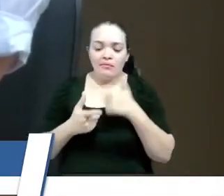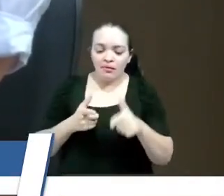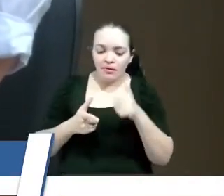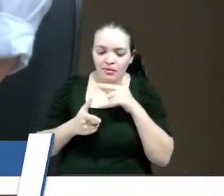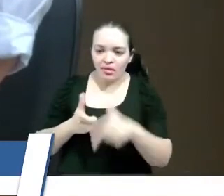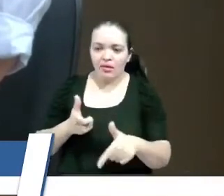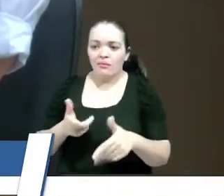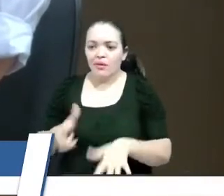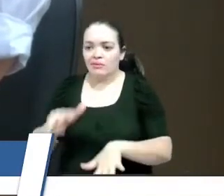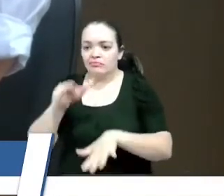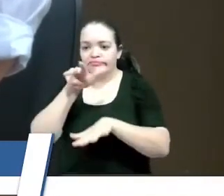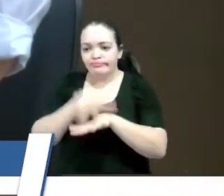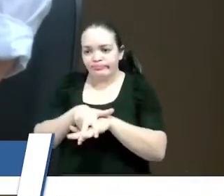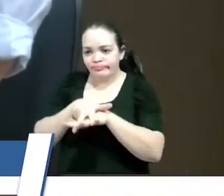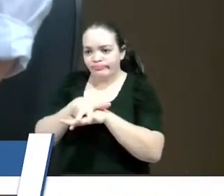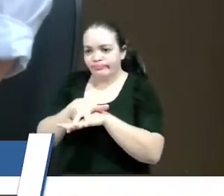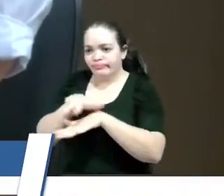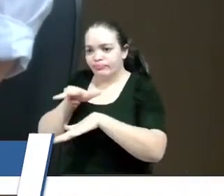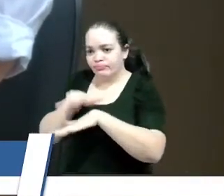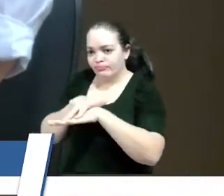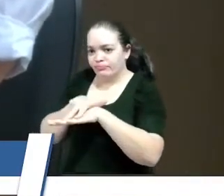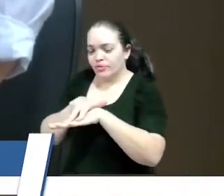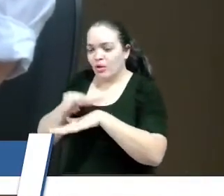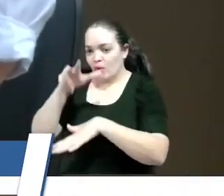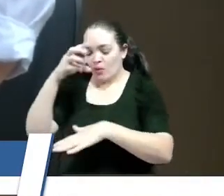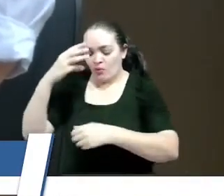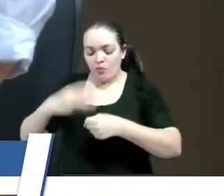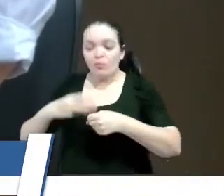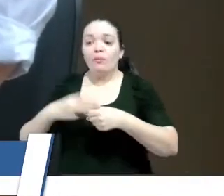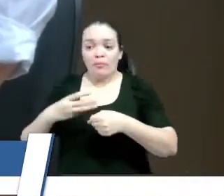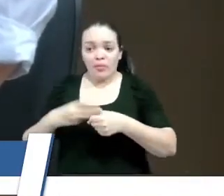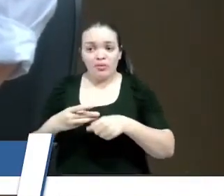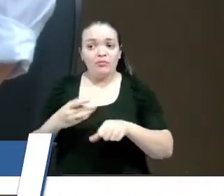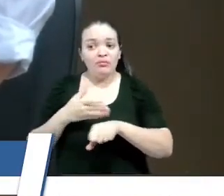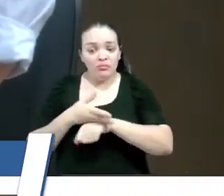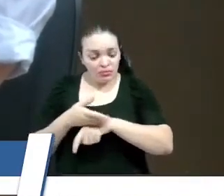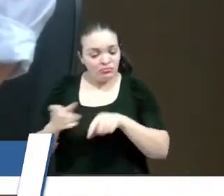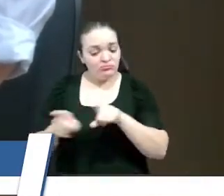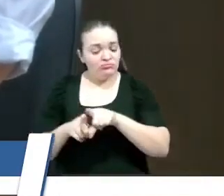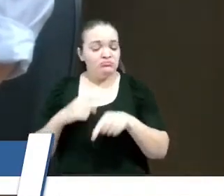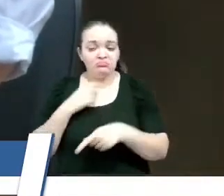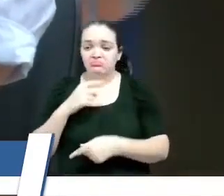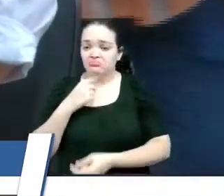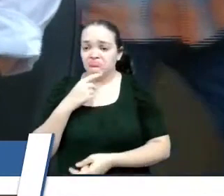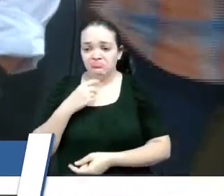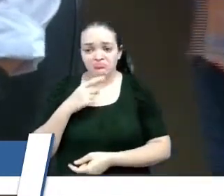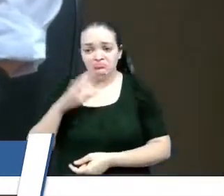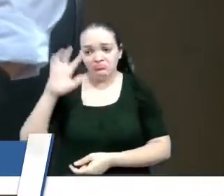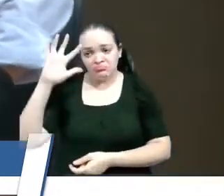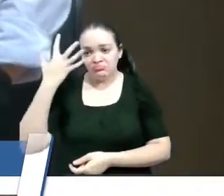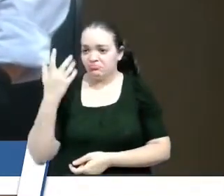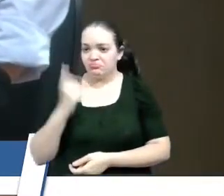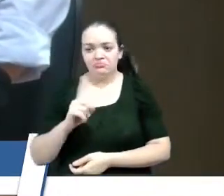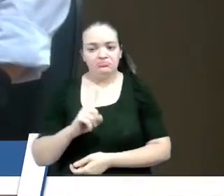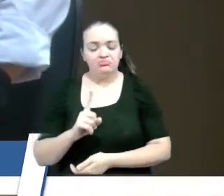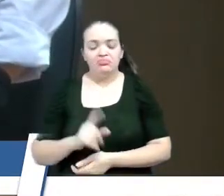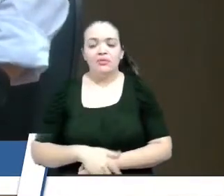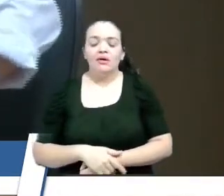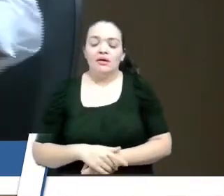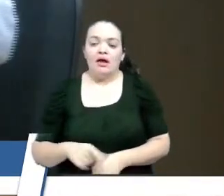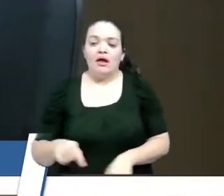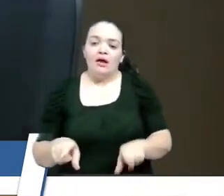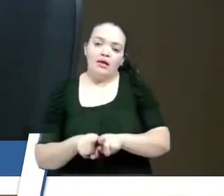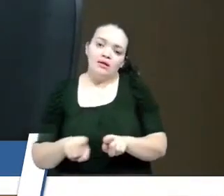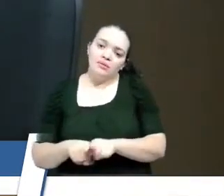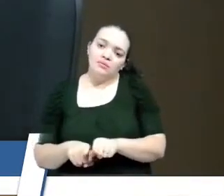internação, que o município é parte dela e não consegue resolver. A gente tem a questão